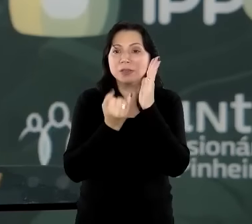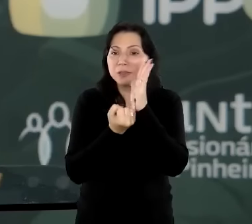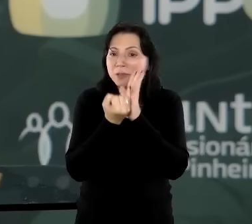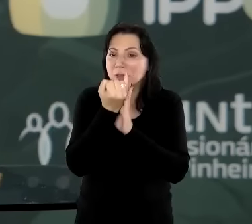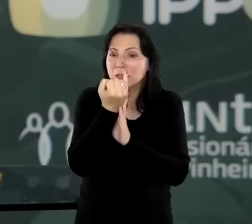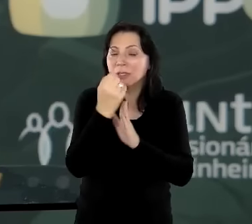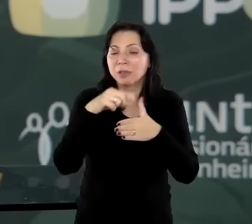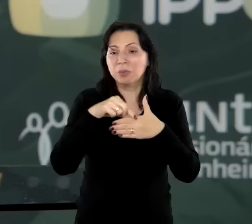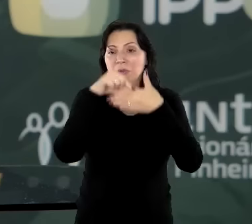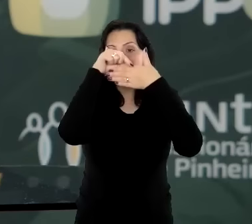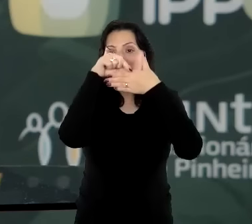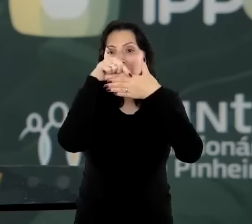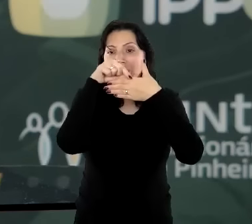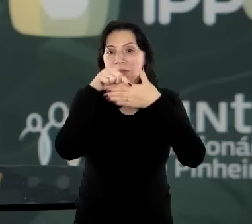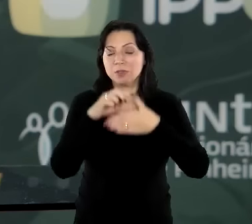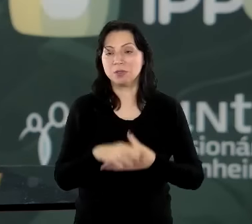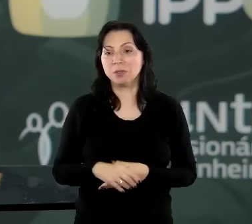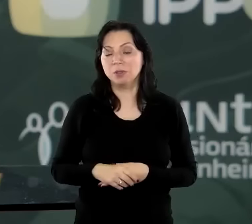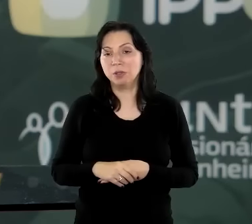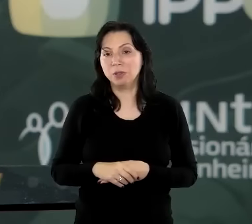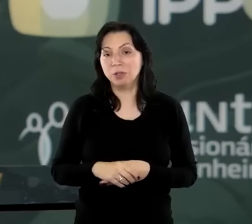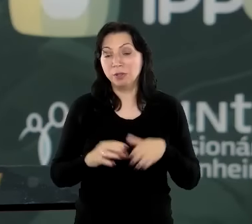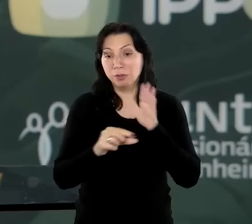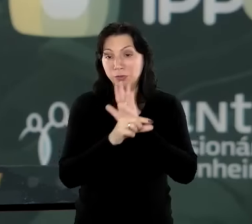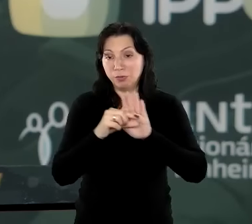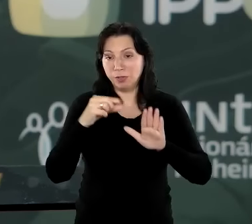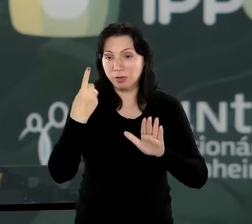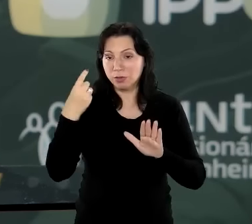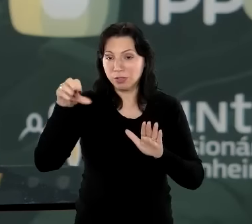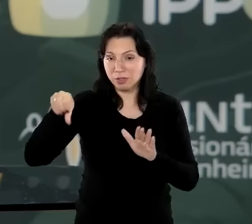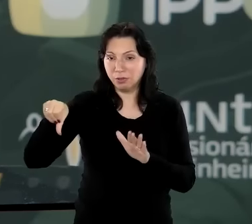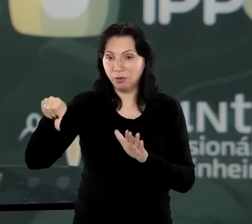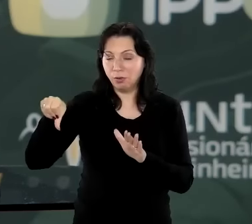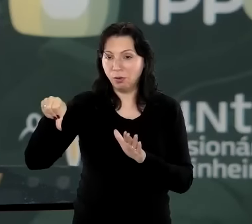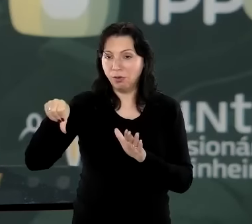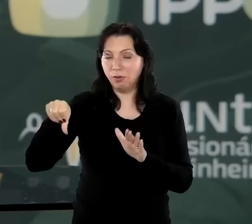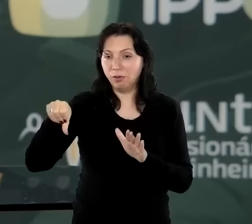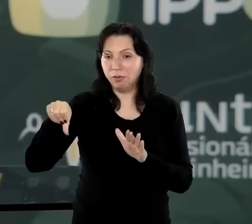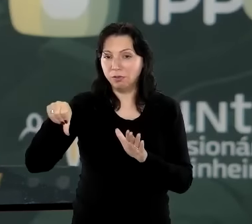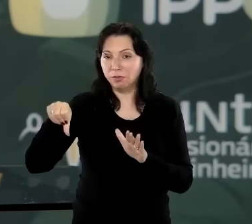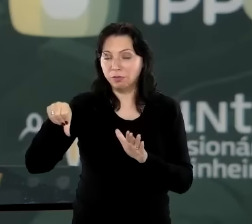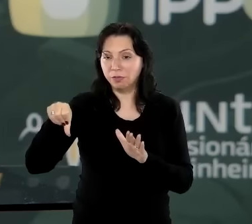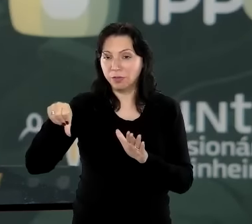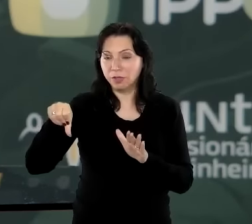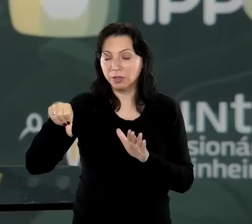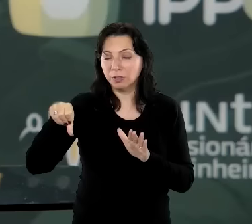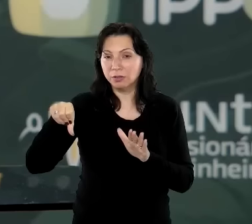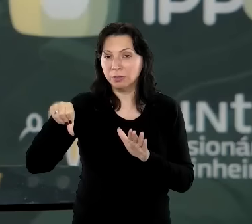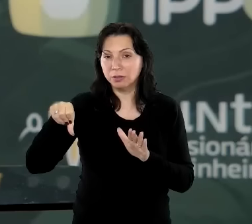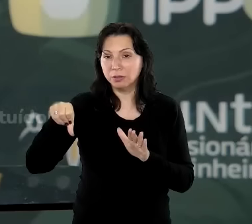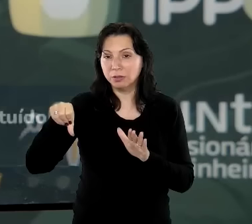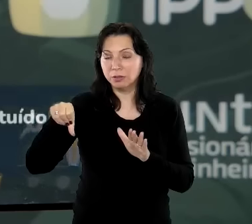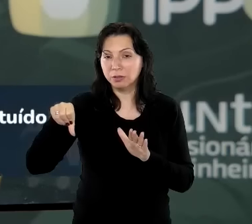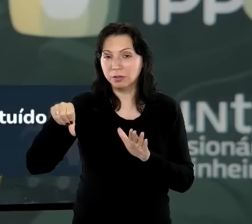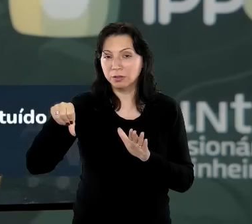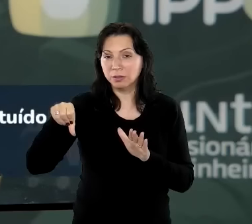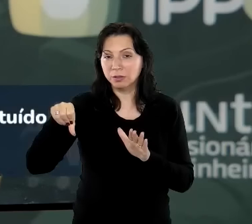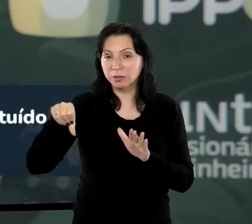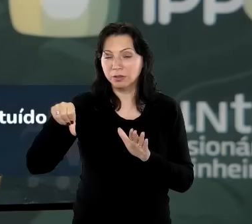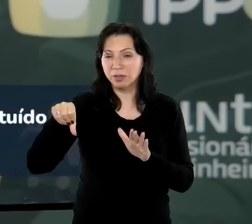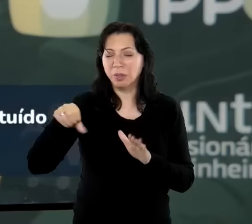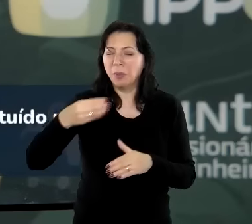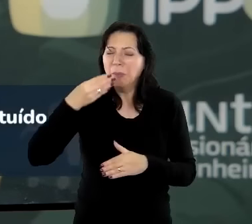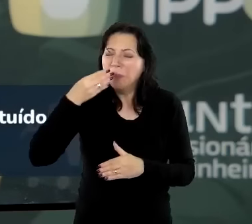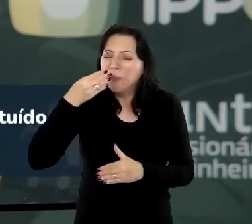nós. E ele chega no verso 19, ele chega a dizer com mais empenho, rogo-vos com